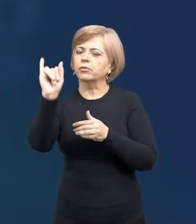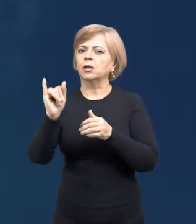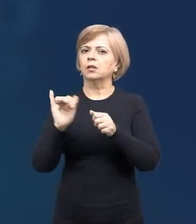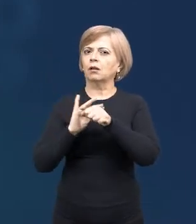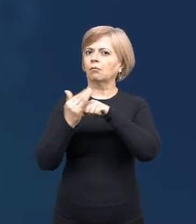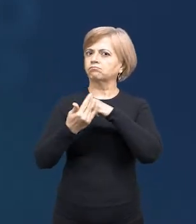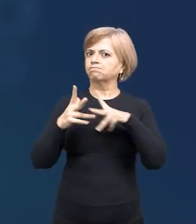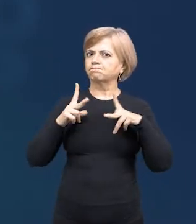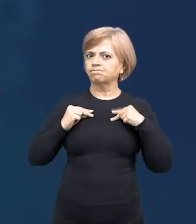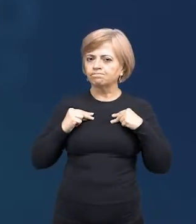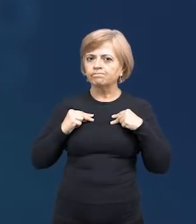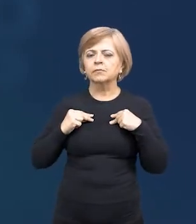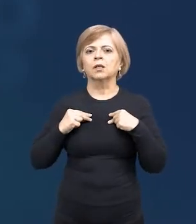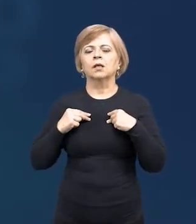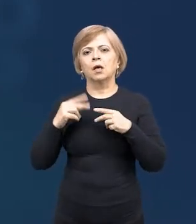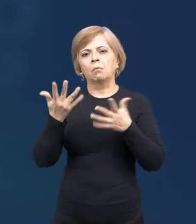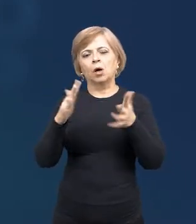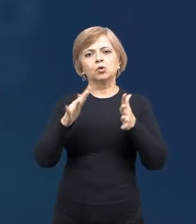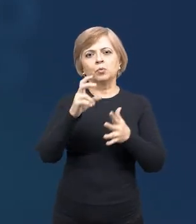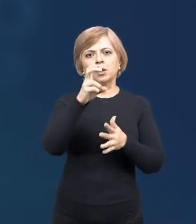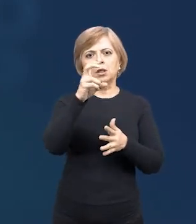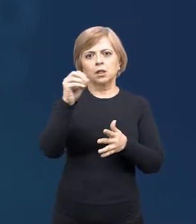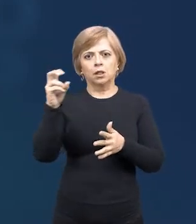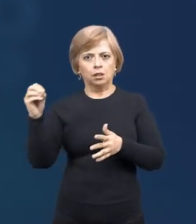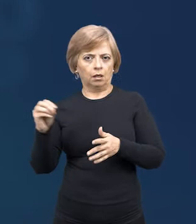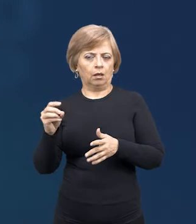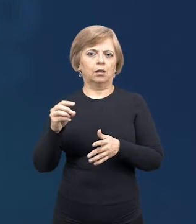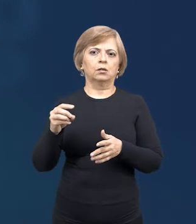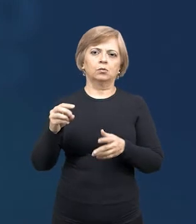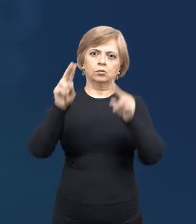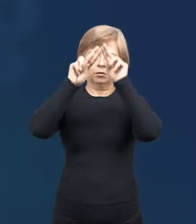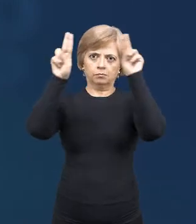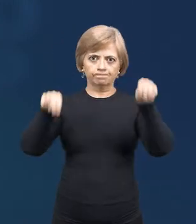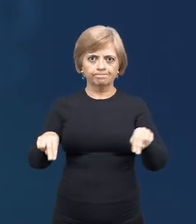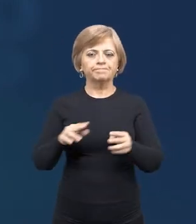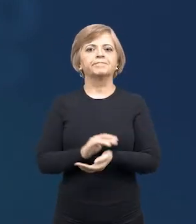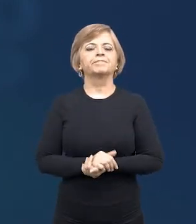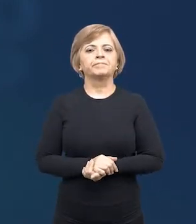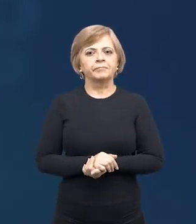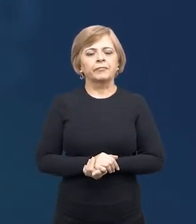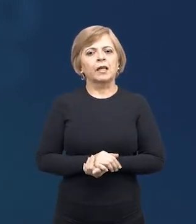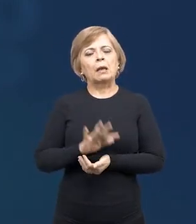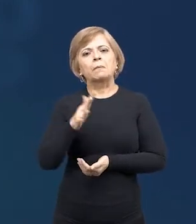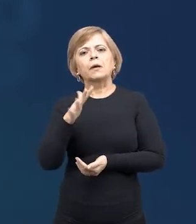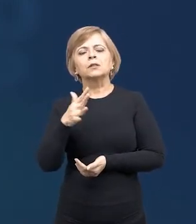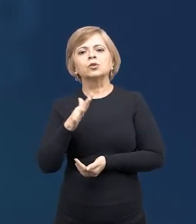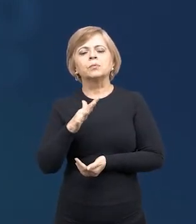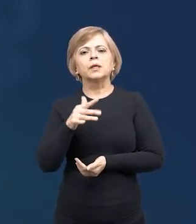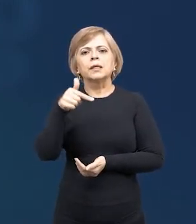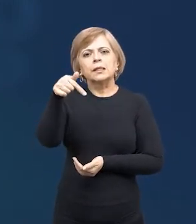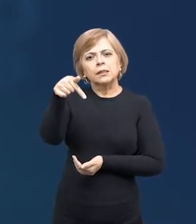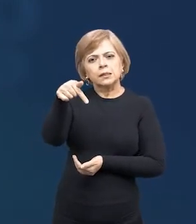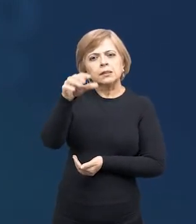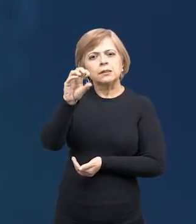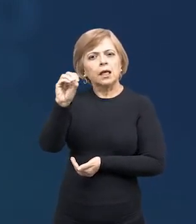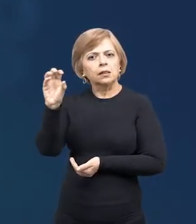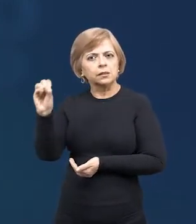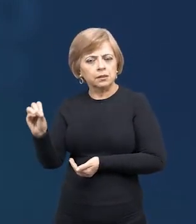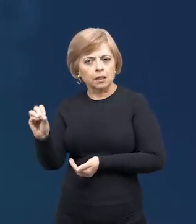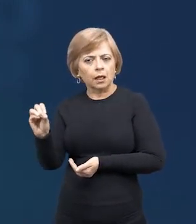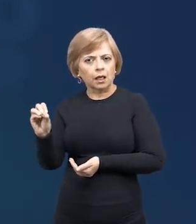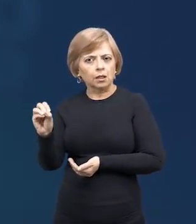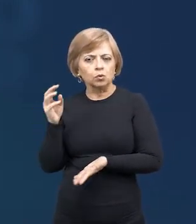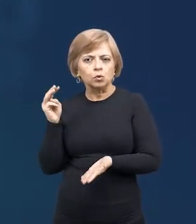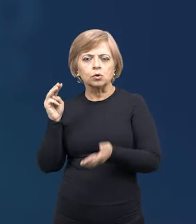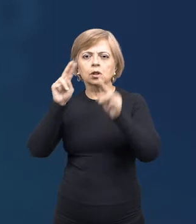aos servidores, especificamente, algo em torno de 500 servidores, e cerca de outros 700